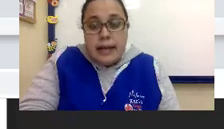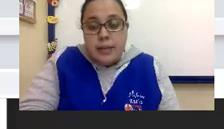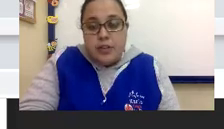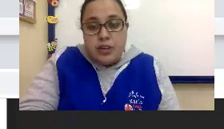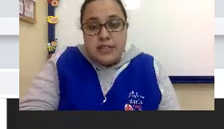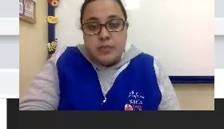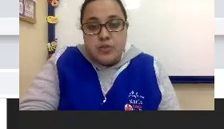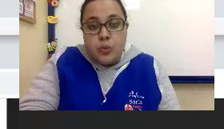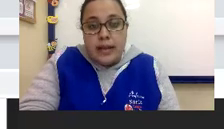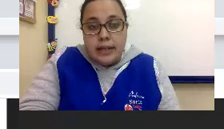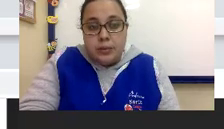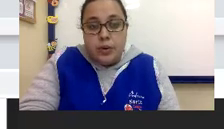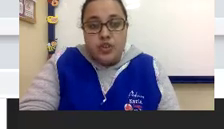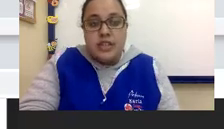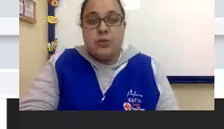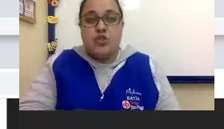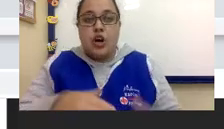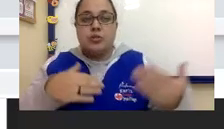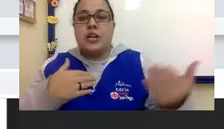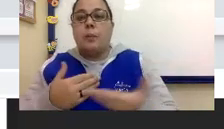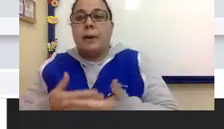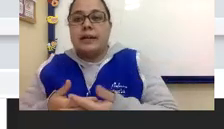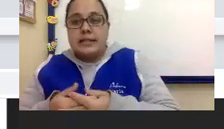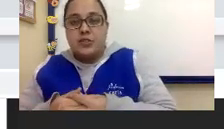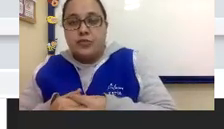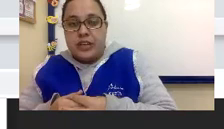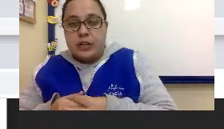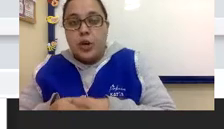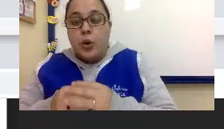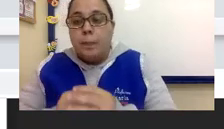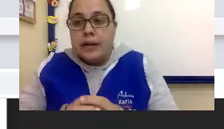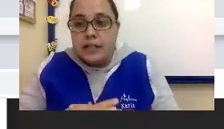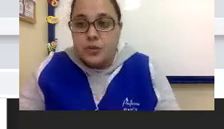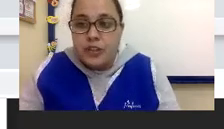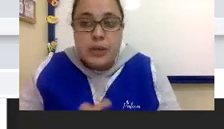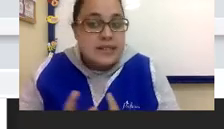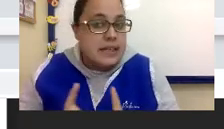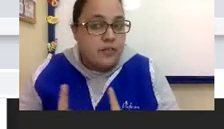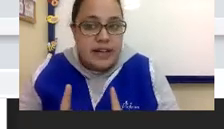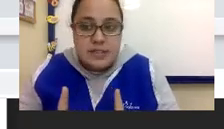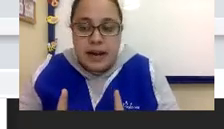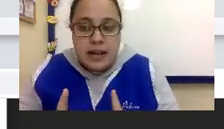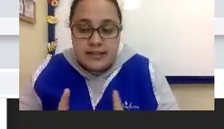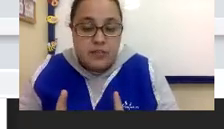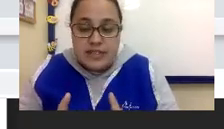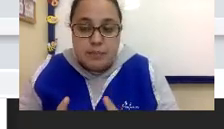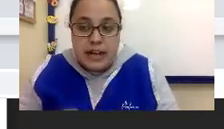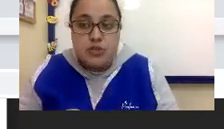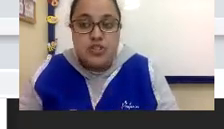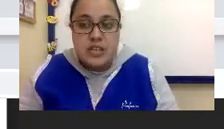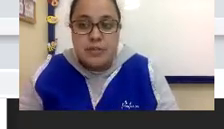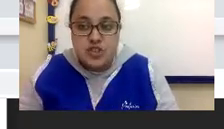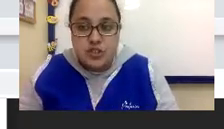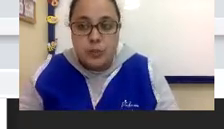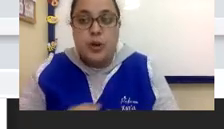Aí aqui, pessoal, nós temos um quadrinho, onde tem os órgãos, que é o pâncreas e o fígado. O pâncreas e o fígado, eles não fazem parte